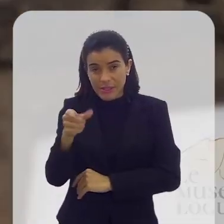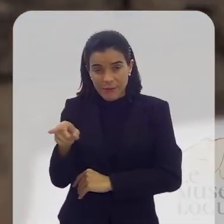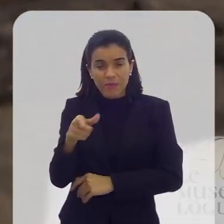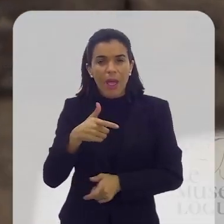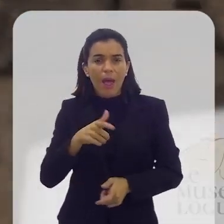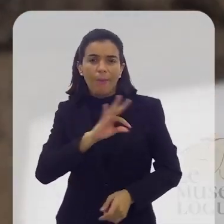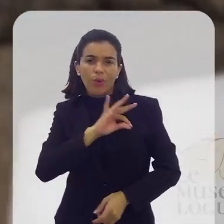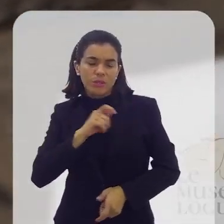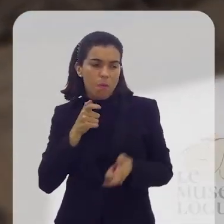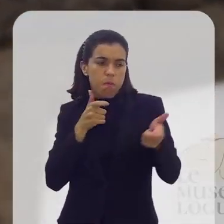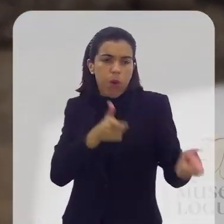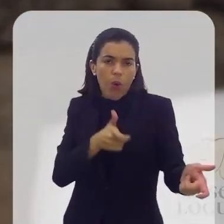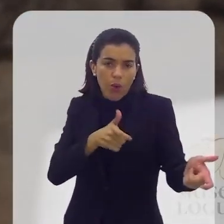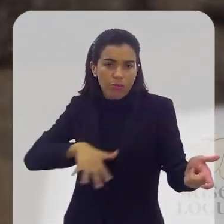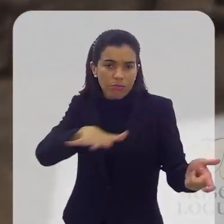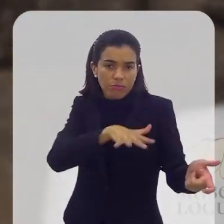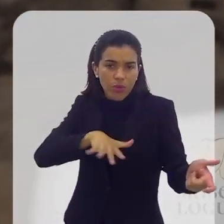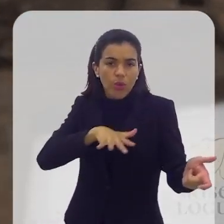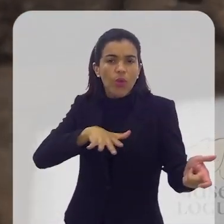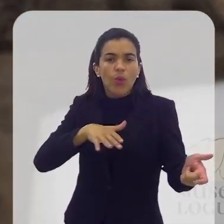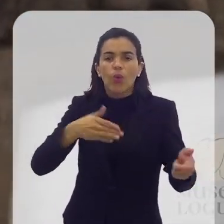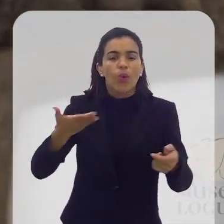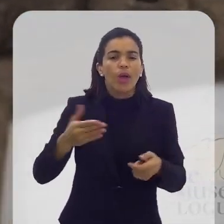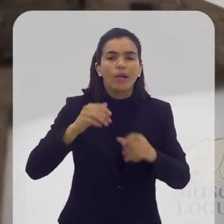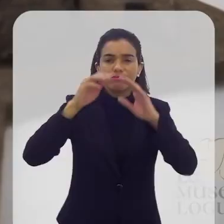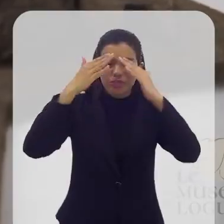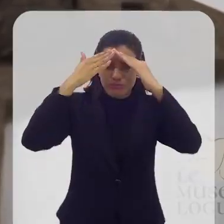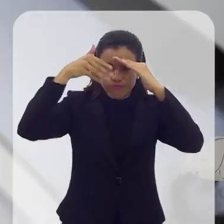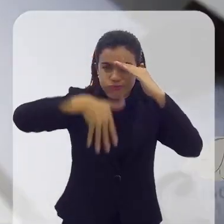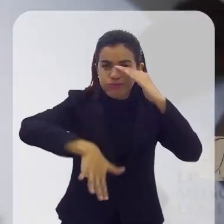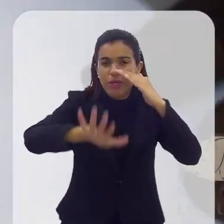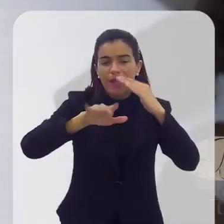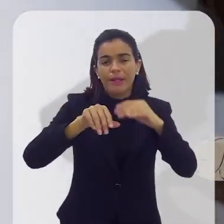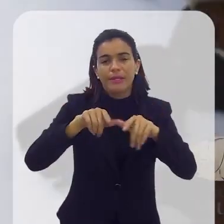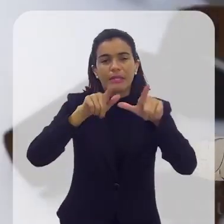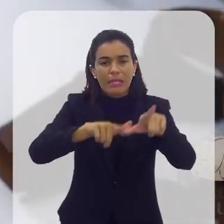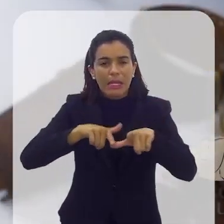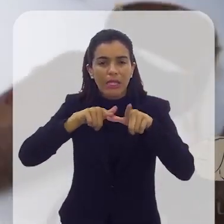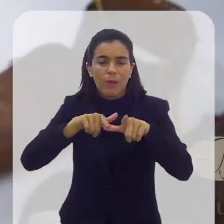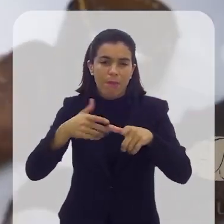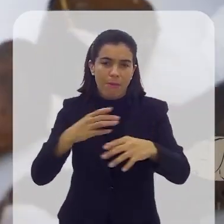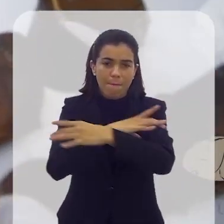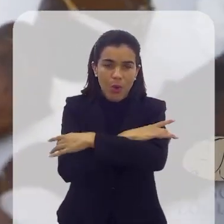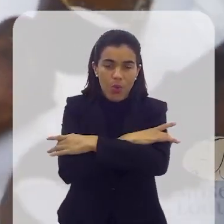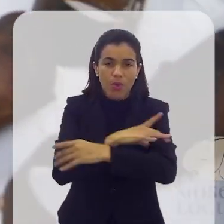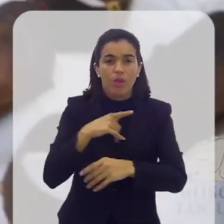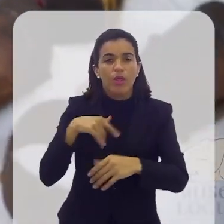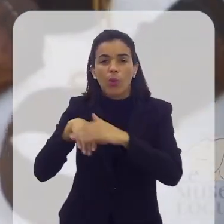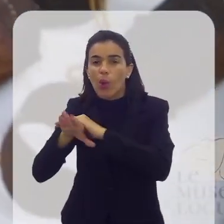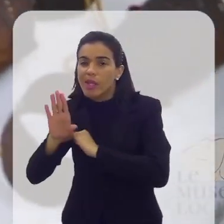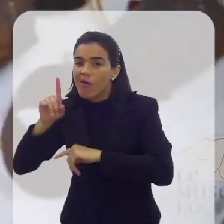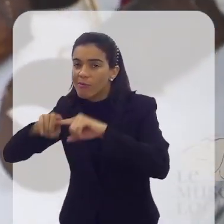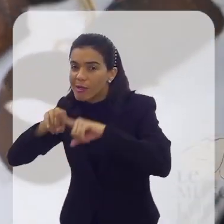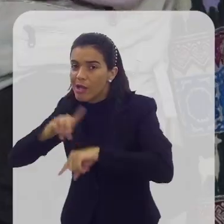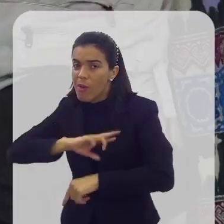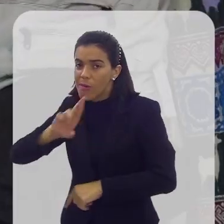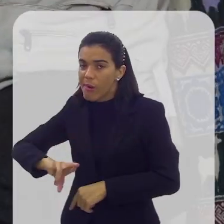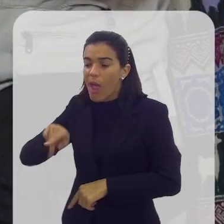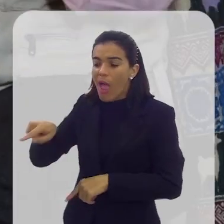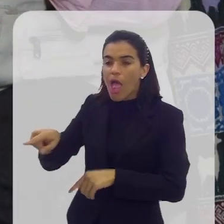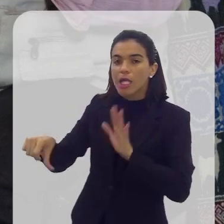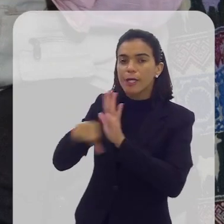conselheiristas. Um outro acervo também do arquivo importantíssimo é a Memória da Constituinte. A Memória